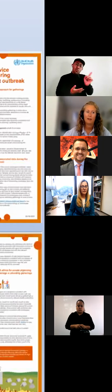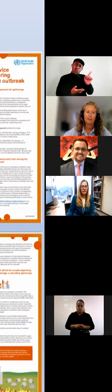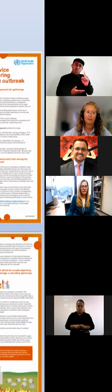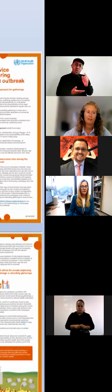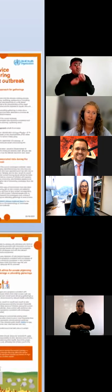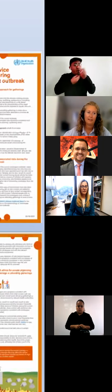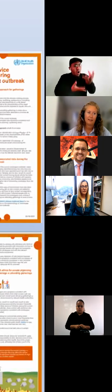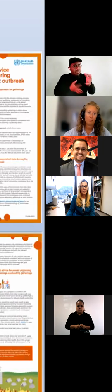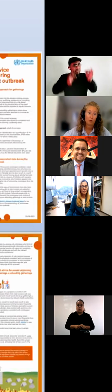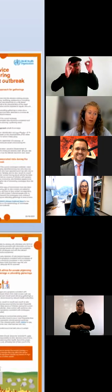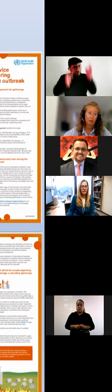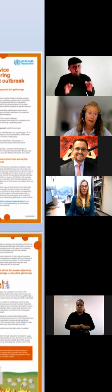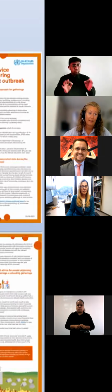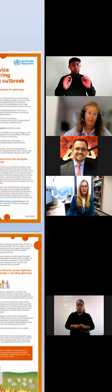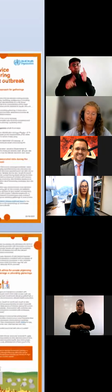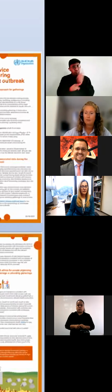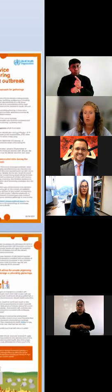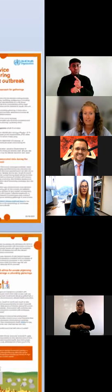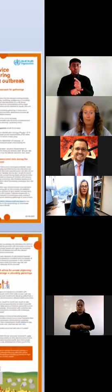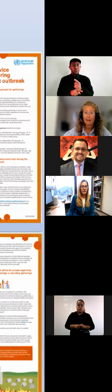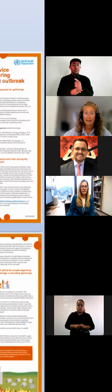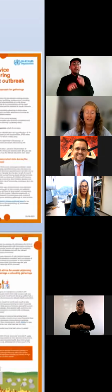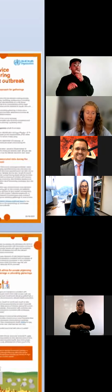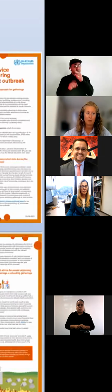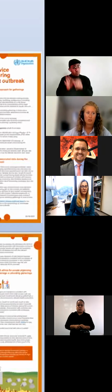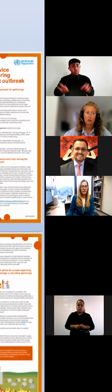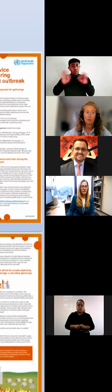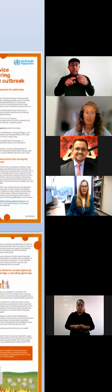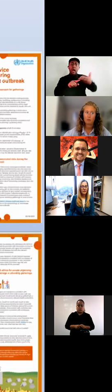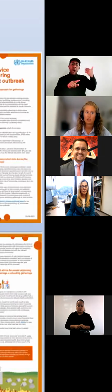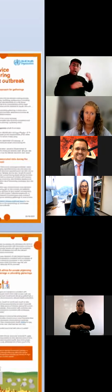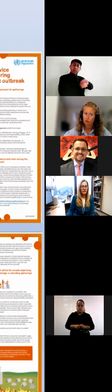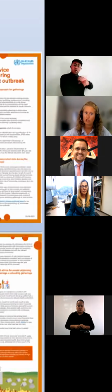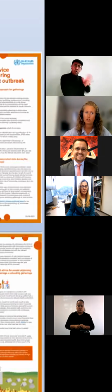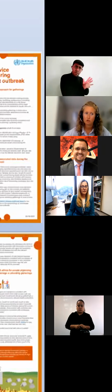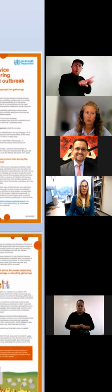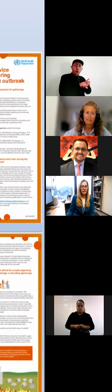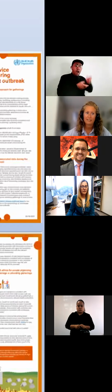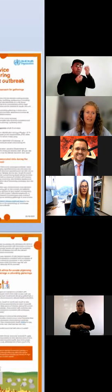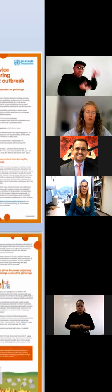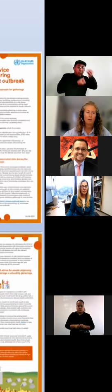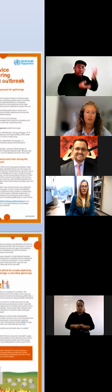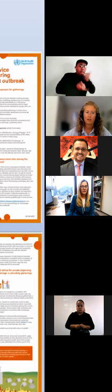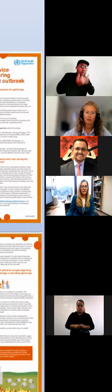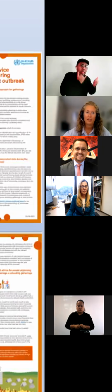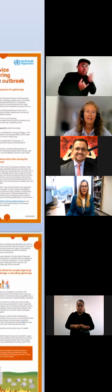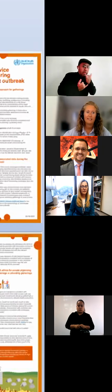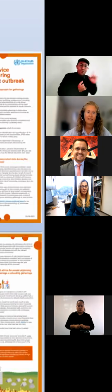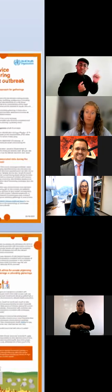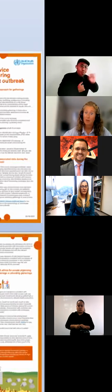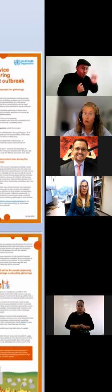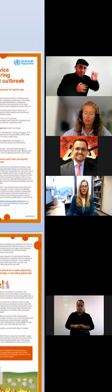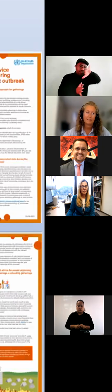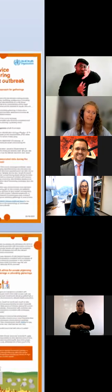com relação à Covid-19 e que nós estamos vendo novamente com varíola do macaco. Por isso, recomendamos que todos esses rumores e